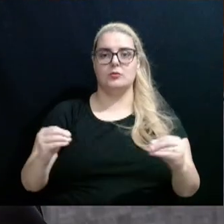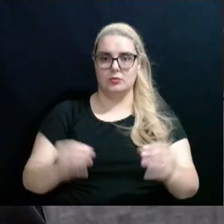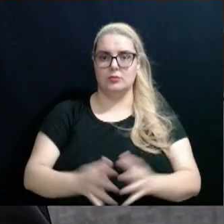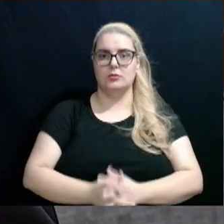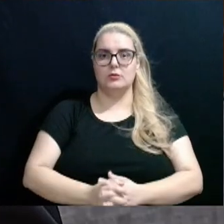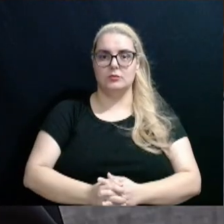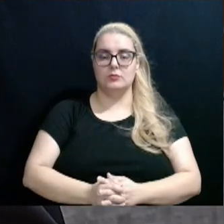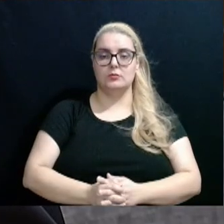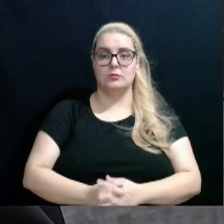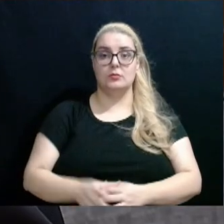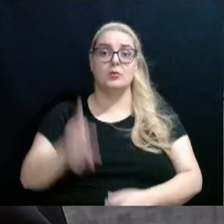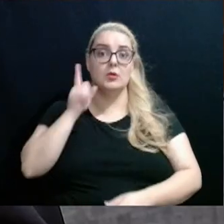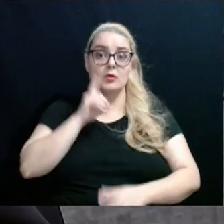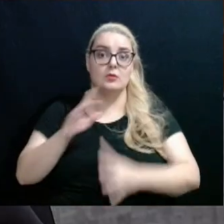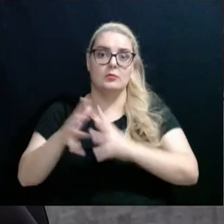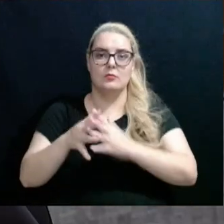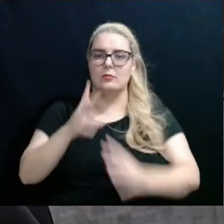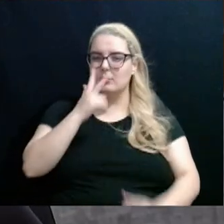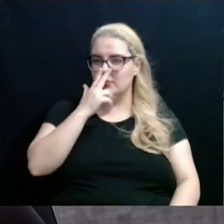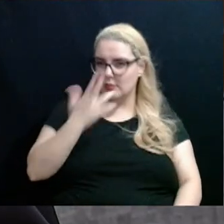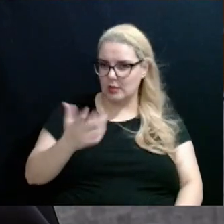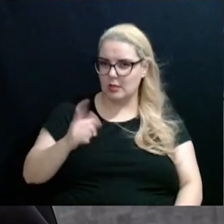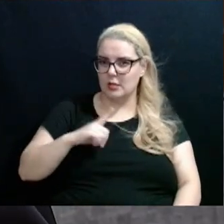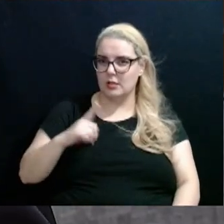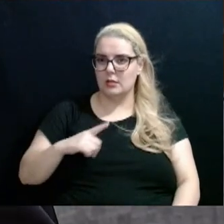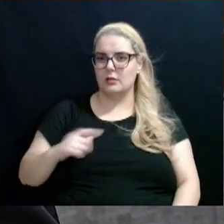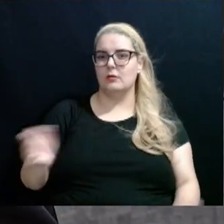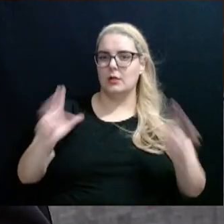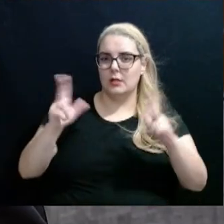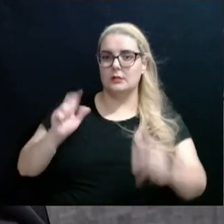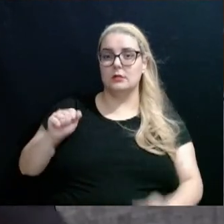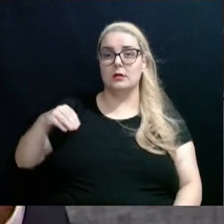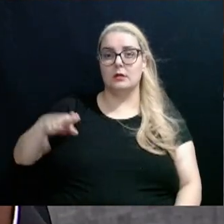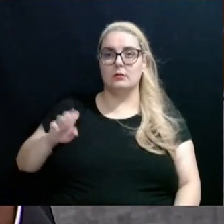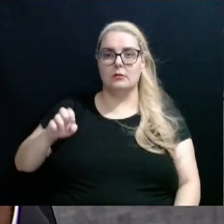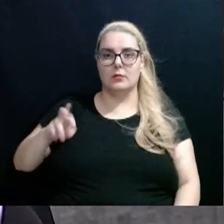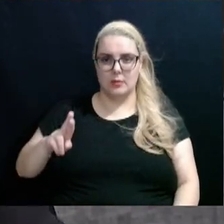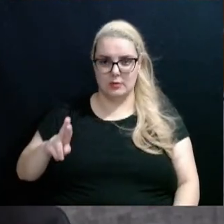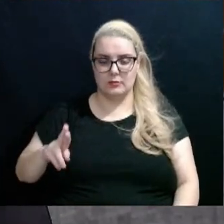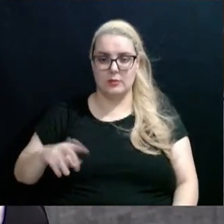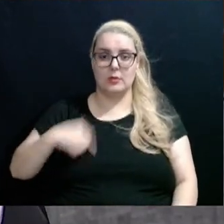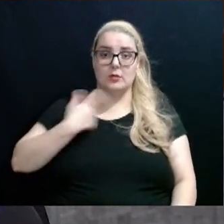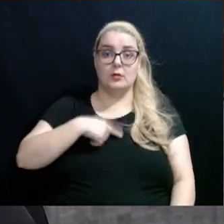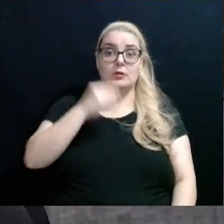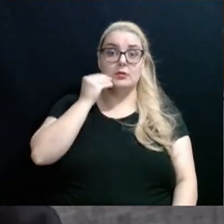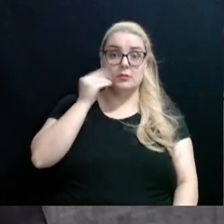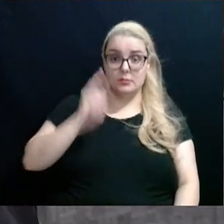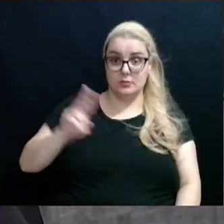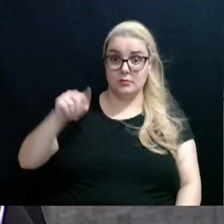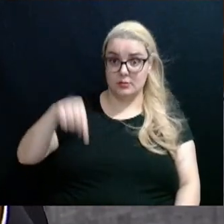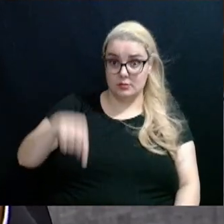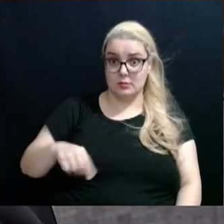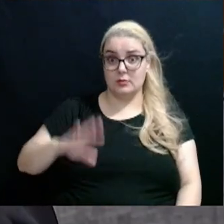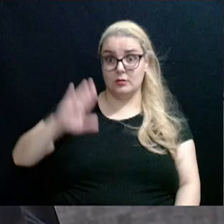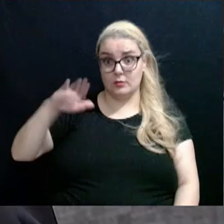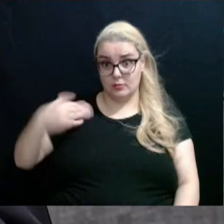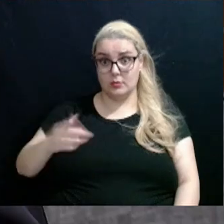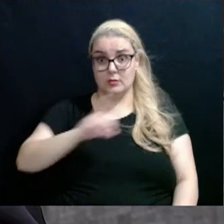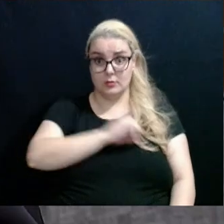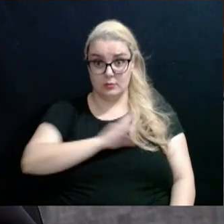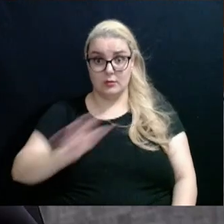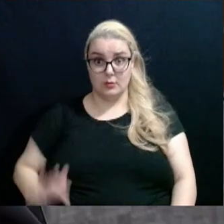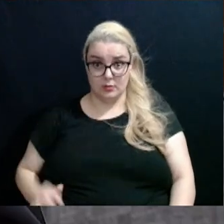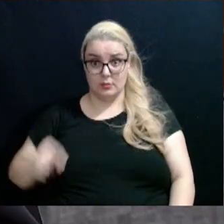Estados Unidos, me parece que tem o alerta Amber. Nós tentamos implantar, quando eu fui deputado federal, no Brasil também,